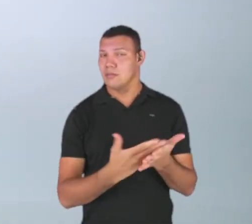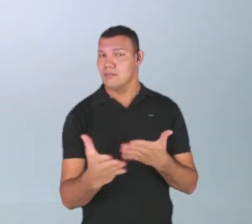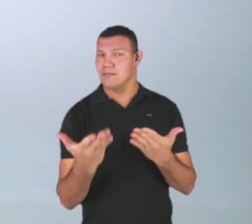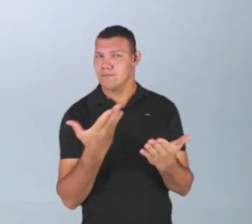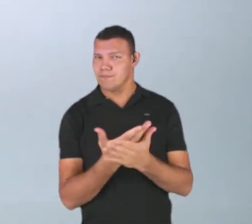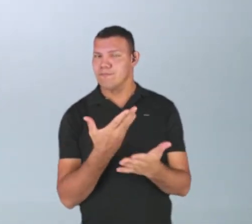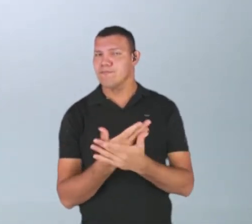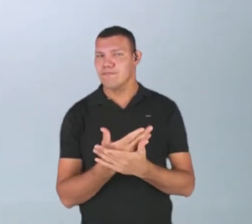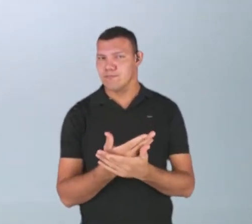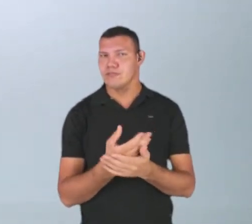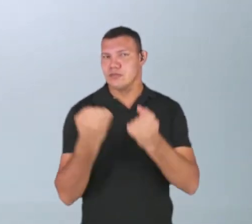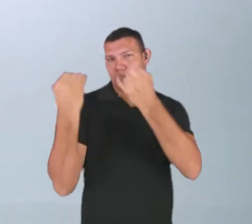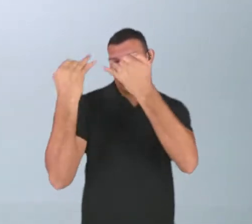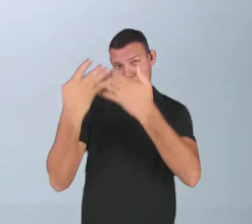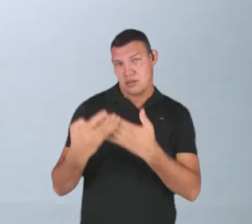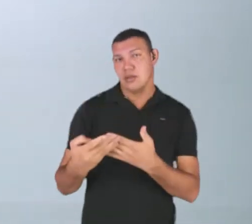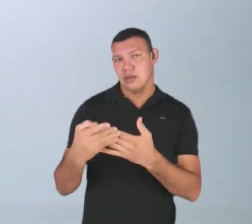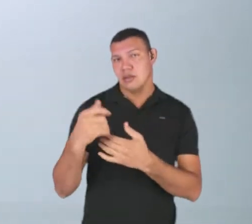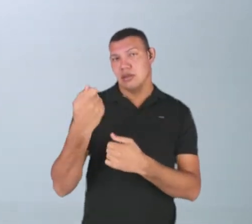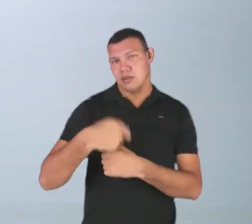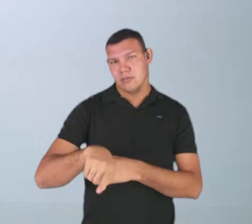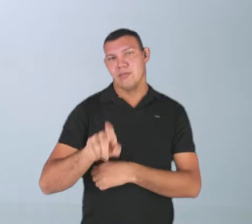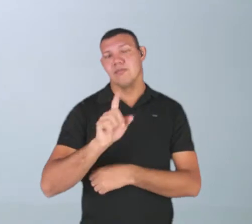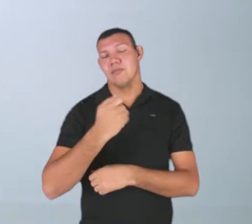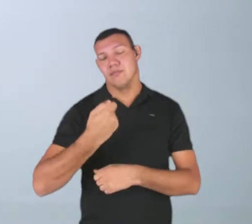esse o entendimento que você tem que ter.